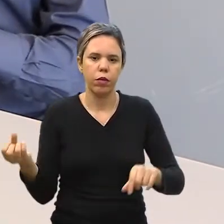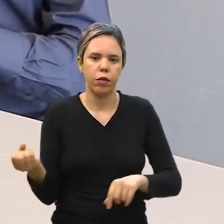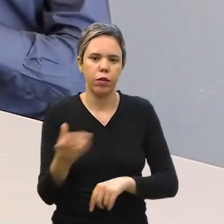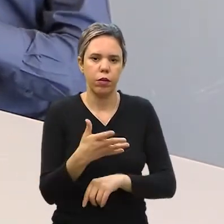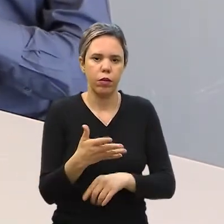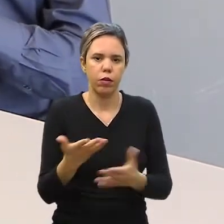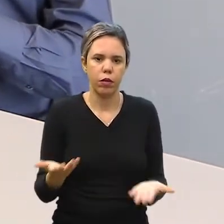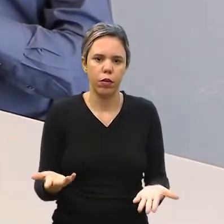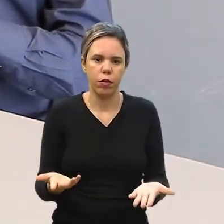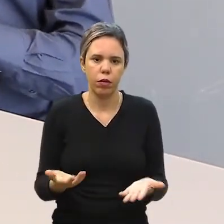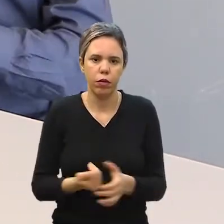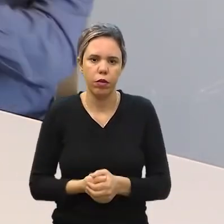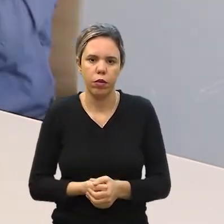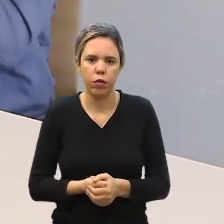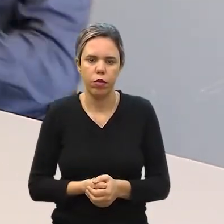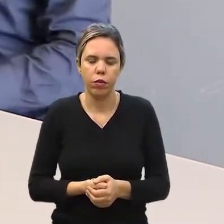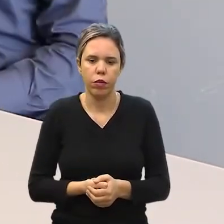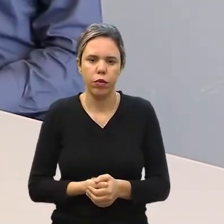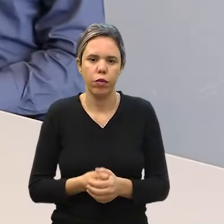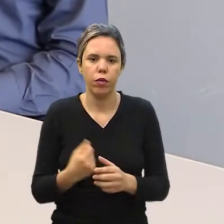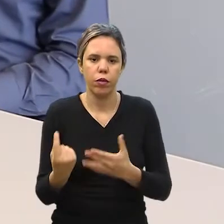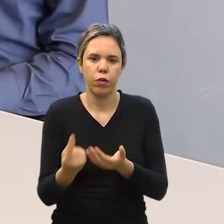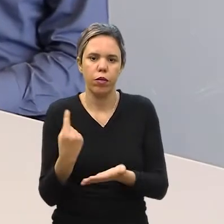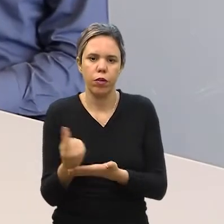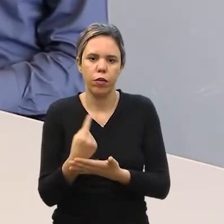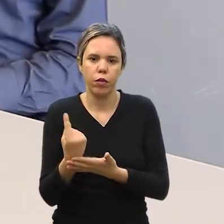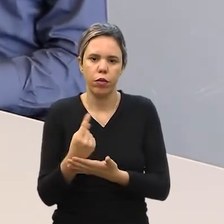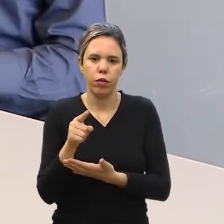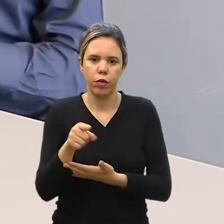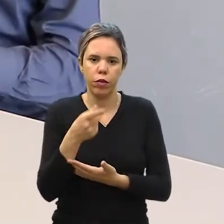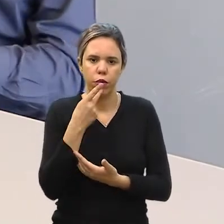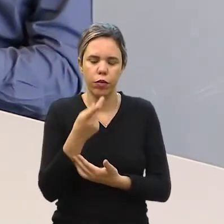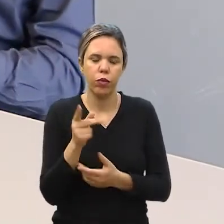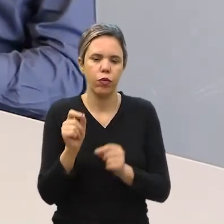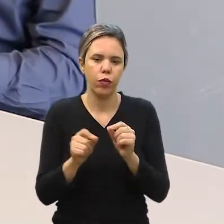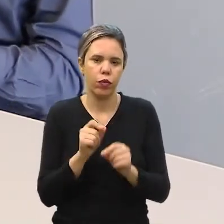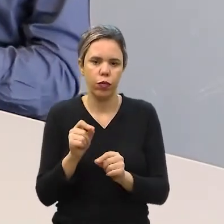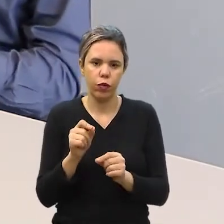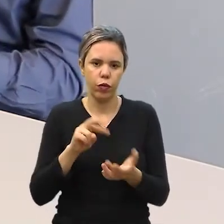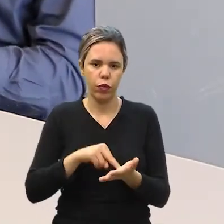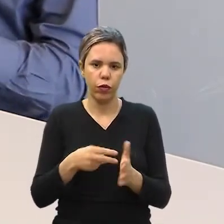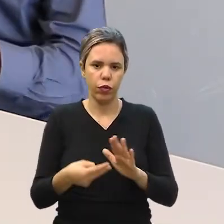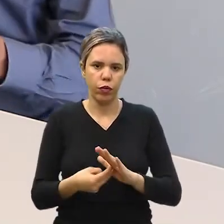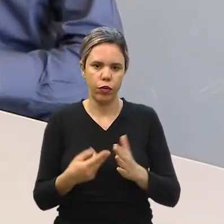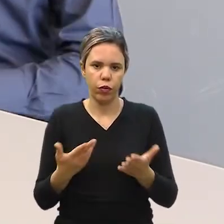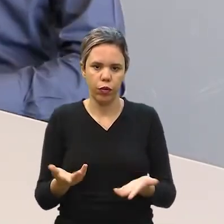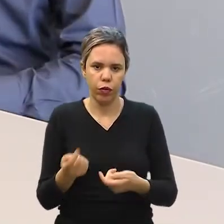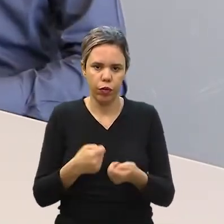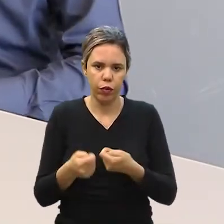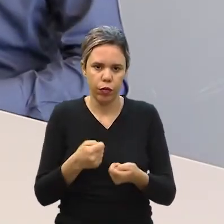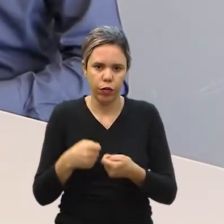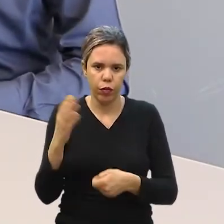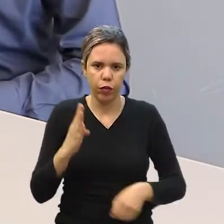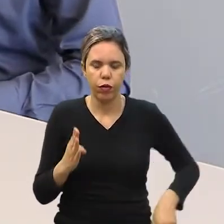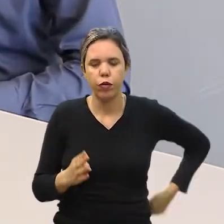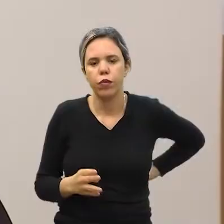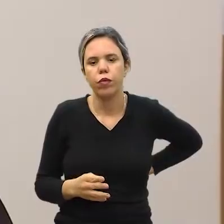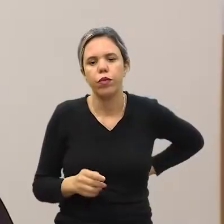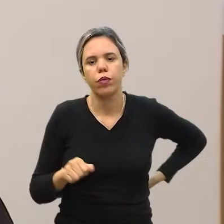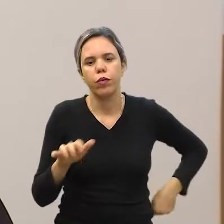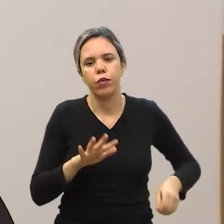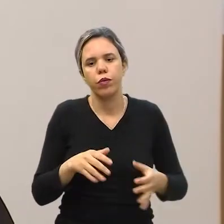nova, é o caso de uma máquina de lavar, como você disse. O que isso representa para a economia brasileira de um modo